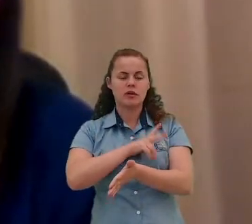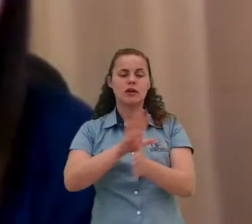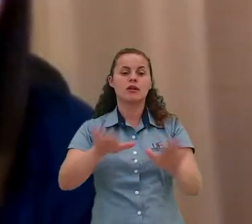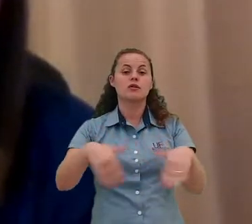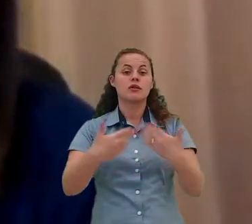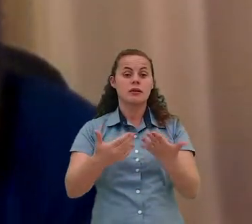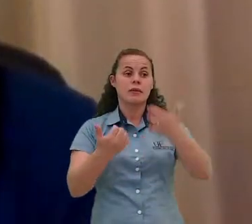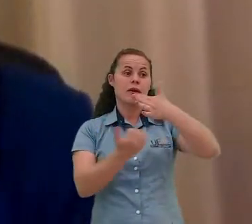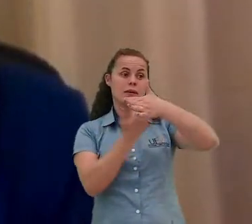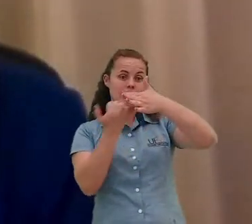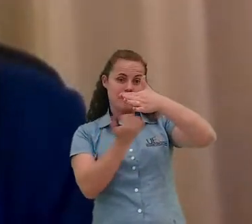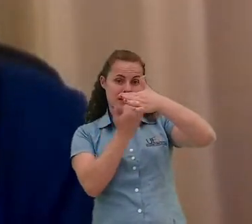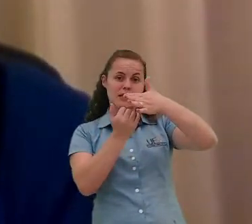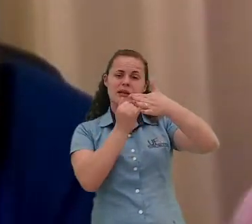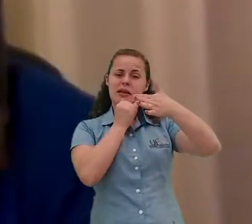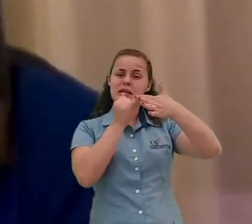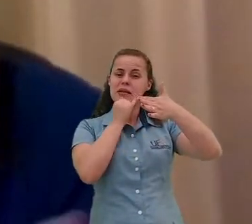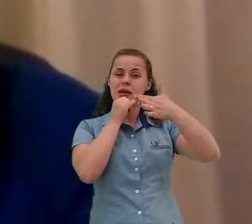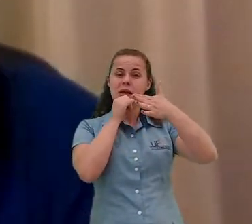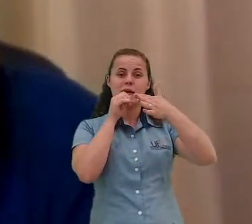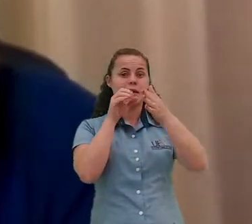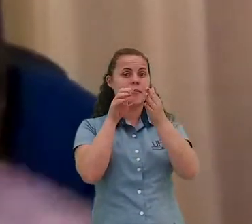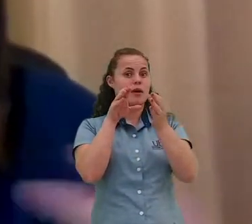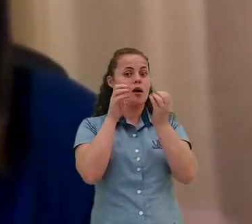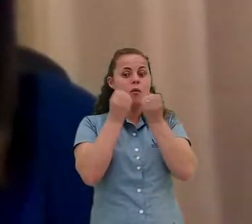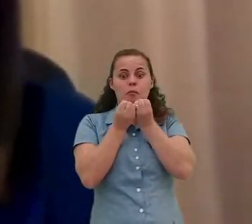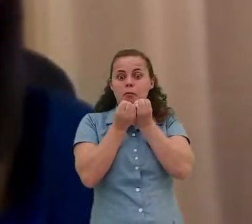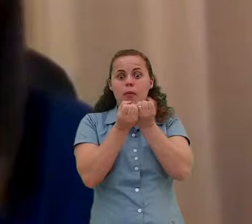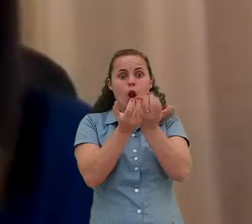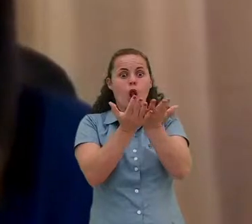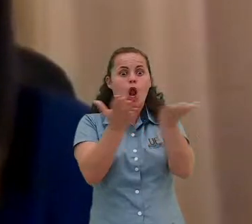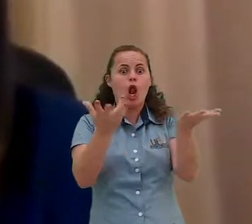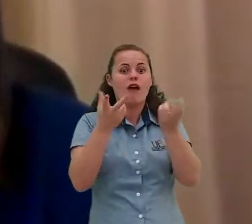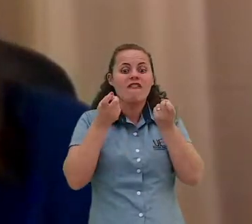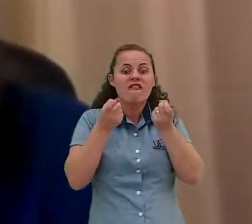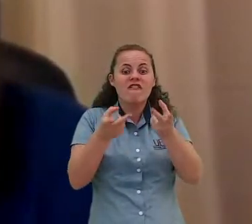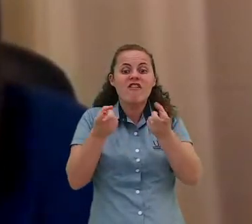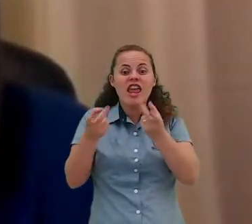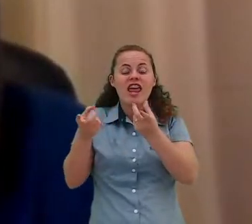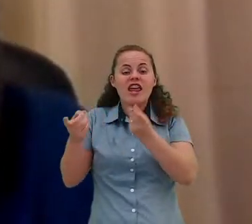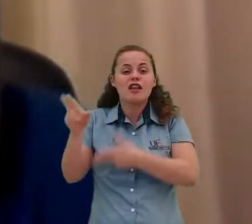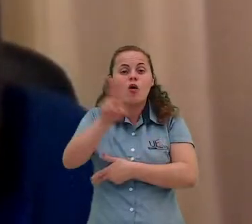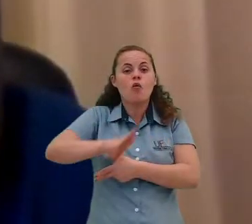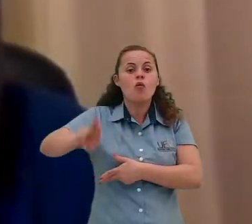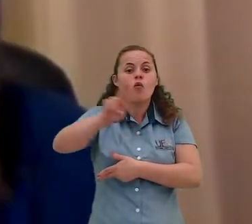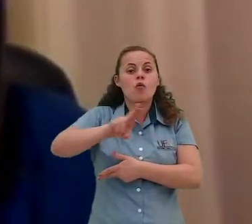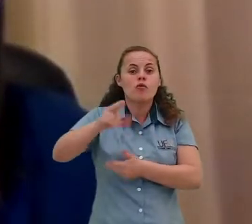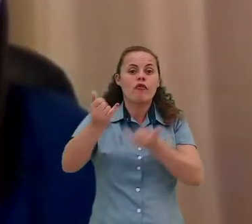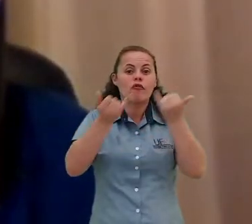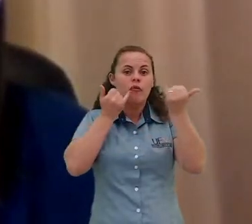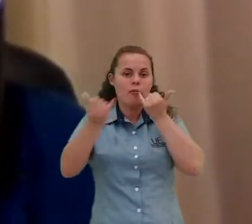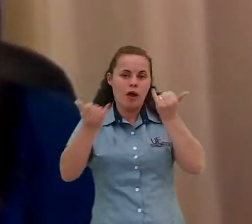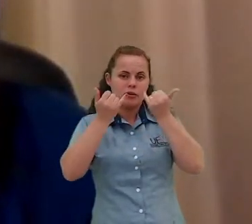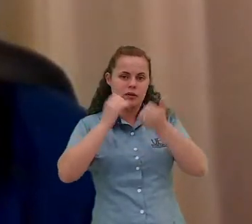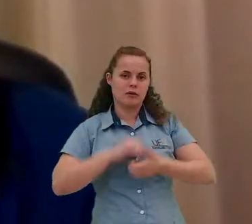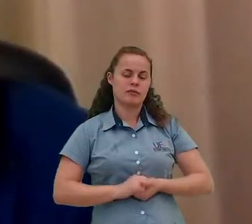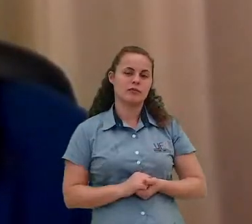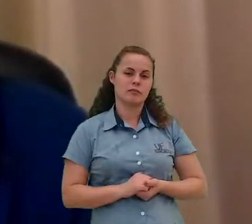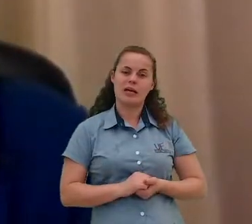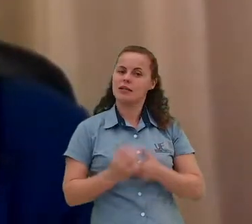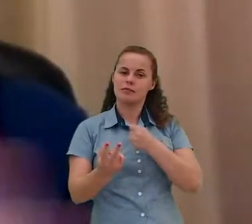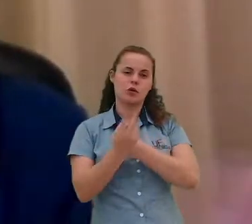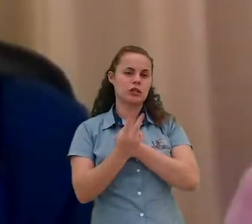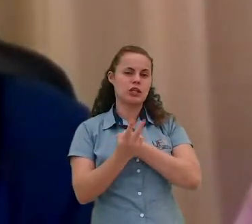as empresas, por exemplo, não vazem, não vendam, não usem indevidamente. Mas a gente não tem como se